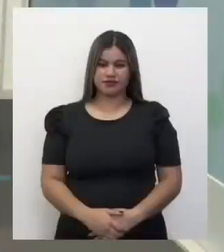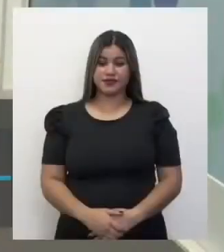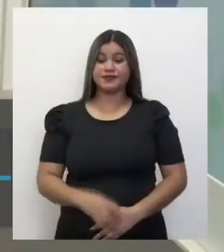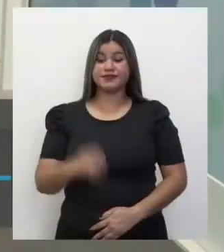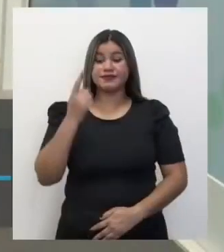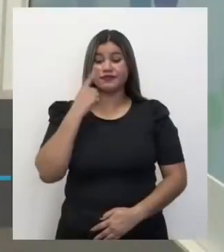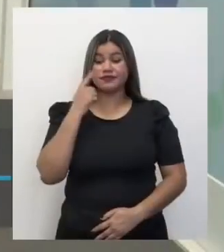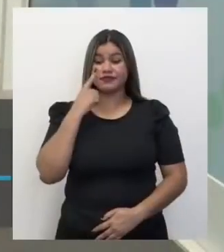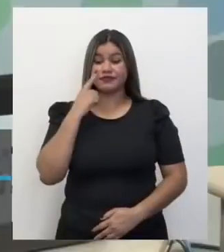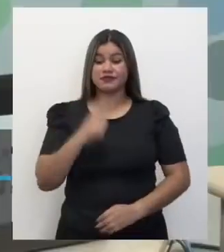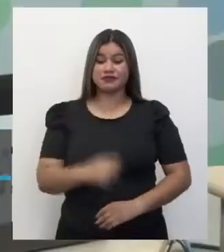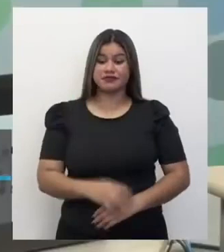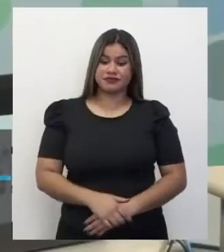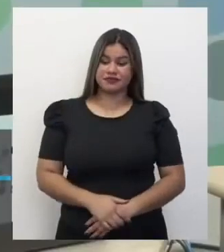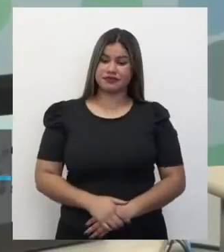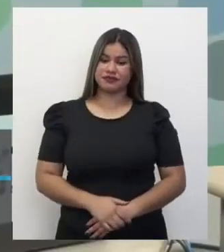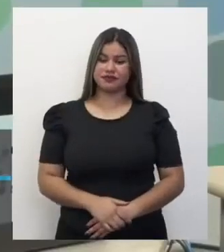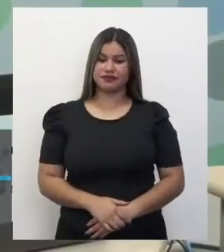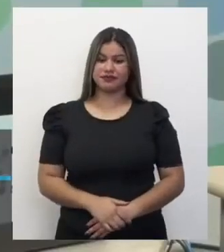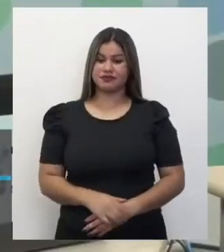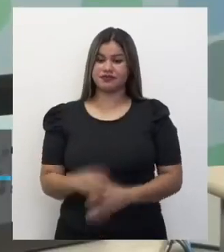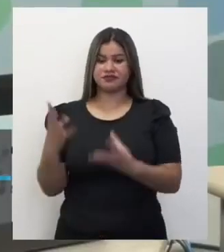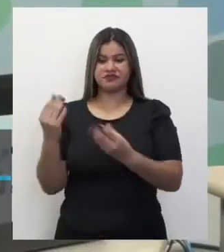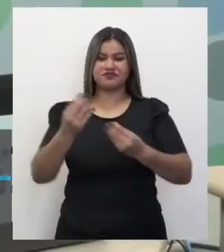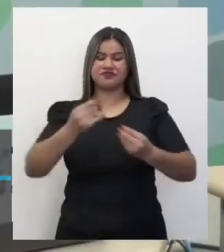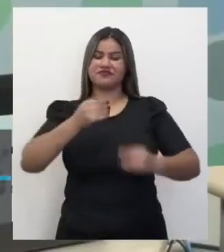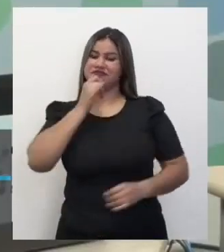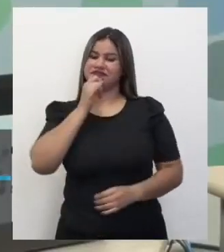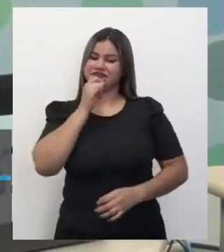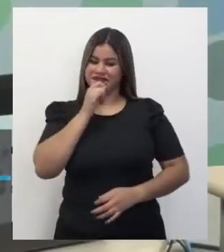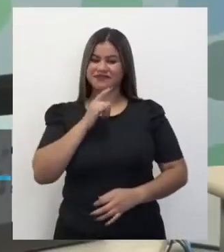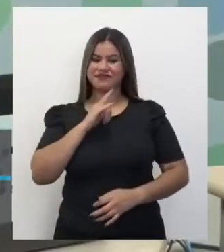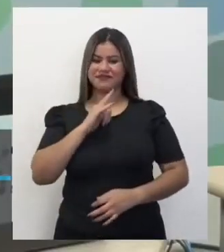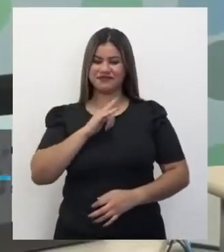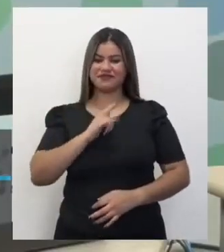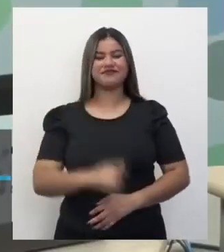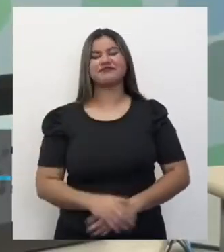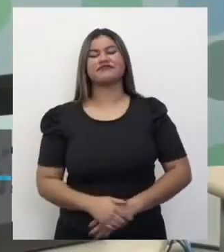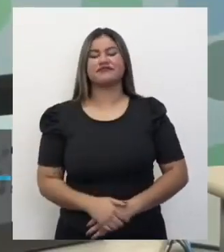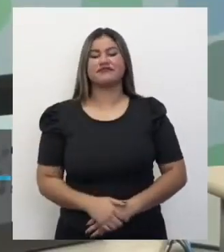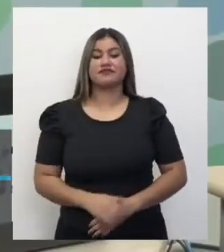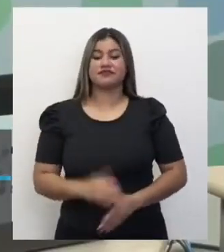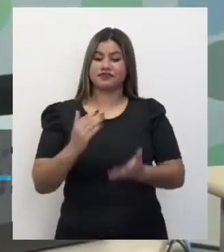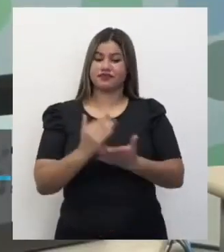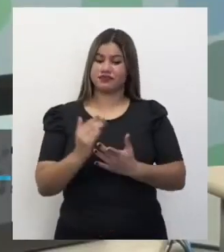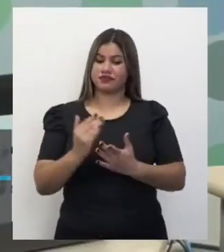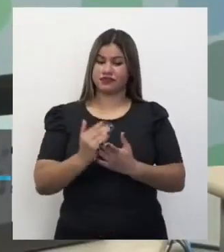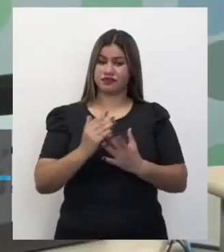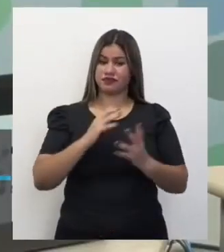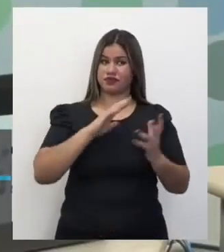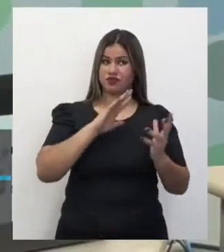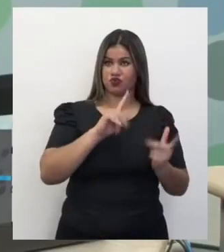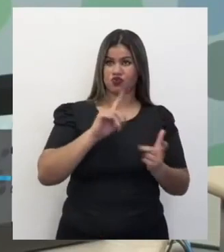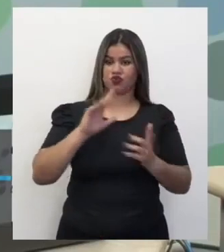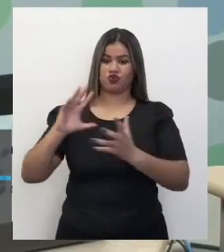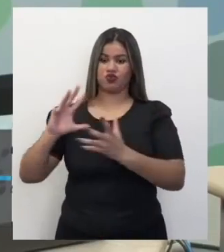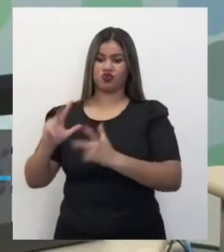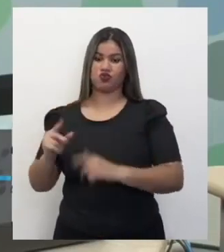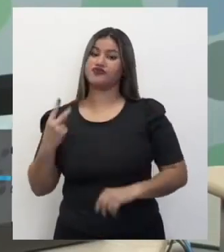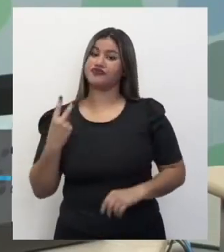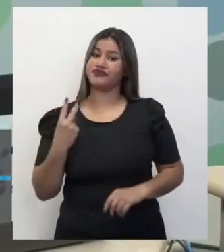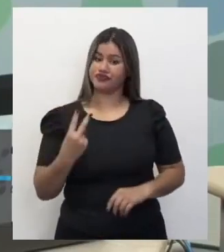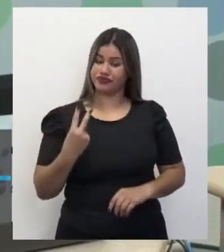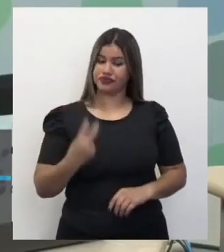Vamos lá, ó. Vários exemplos aqui, hein? Começou assim, 2 mundos, tem a Fernanda